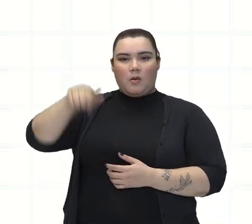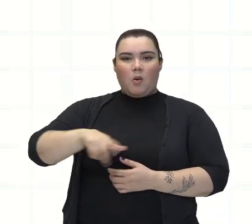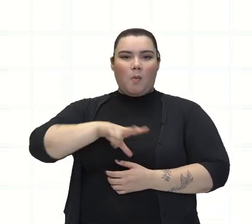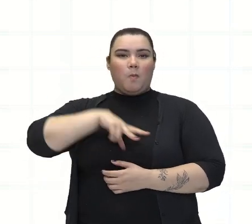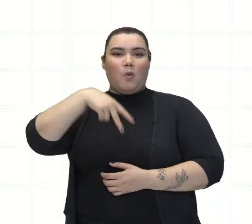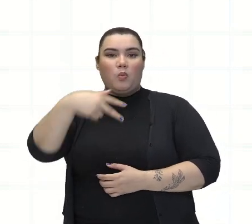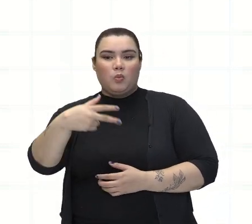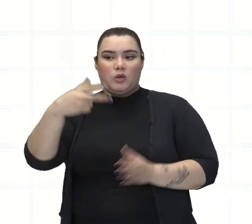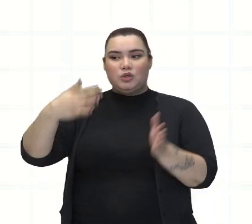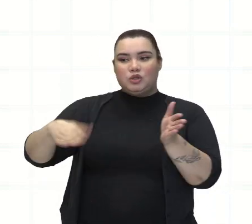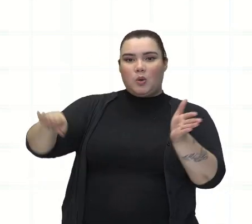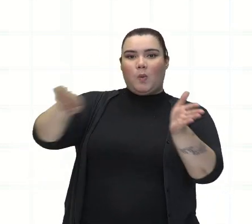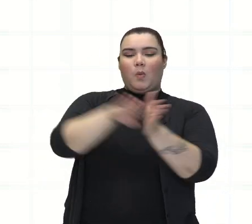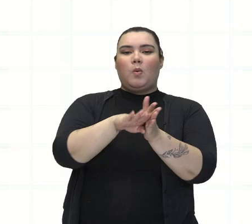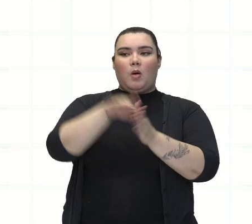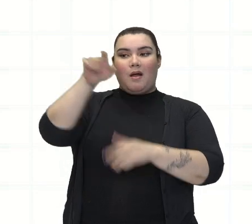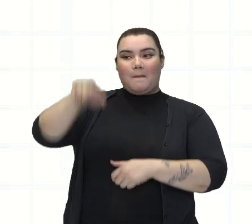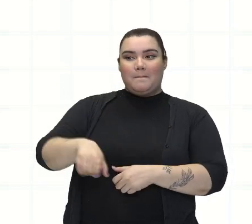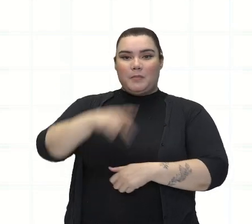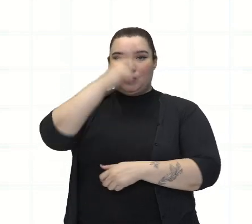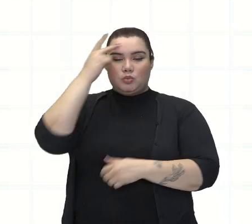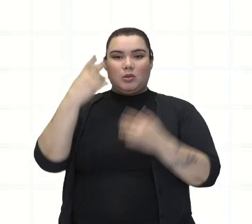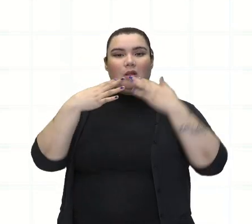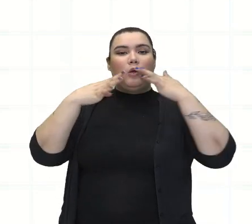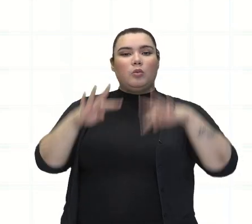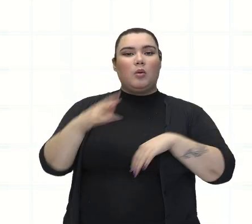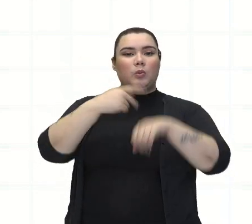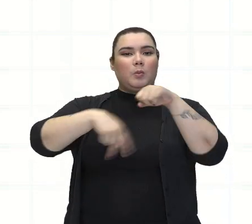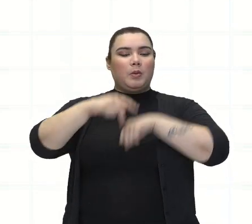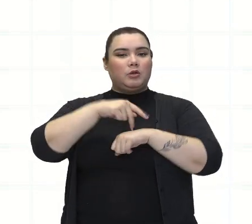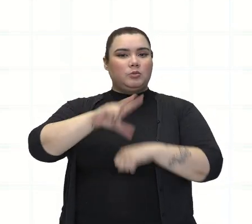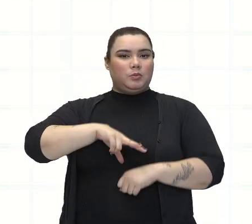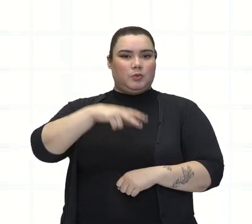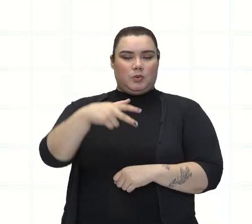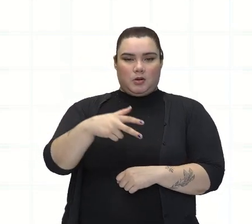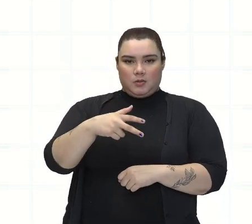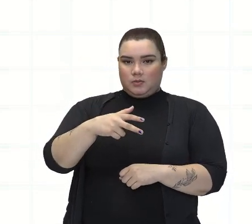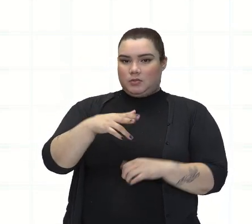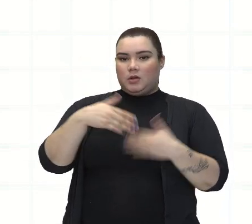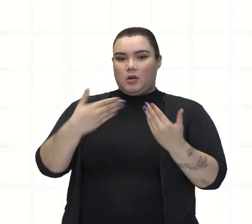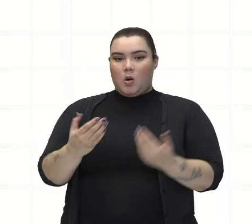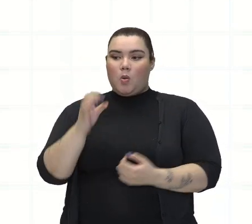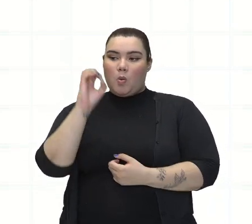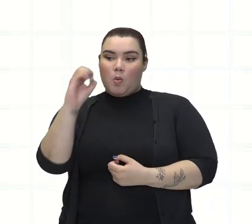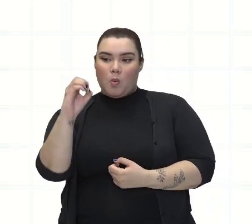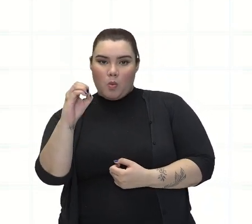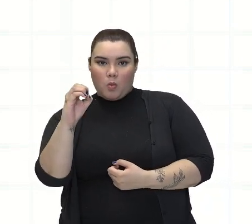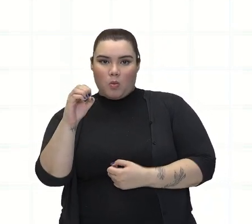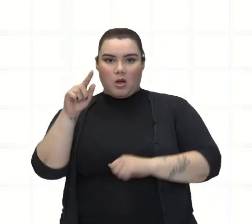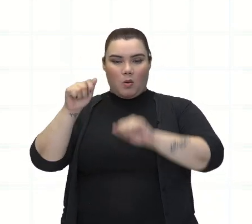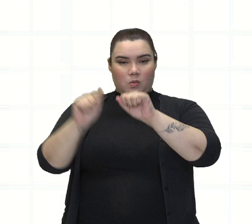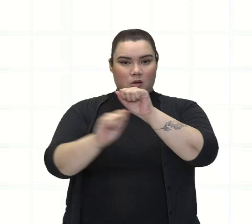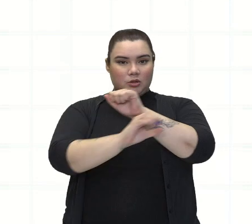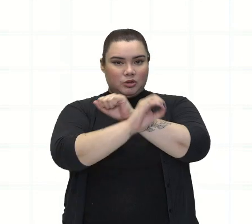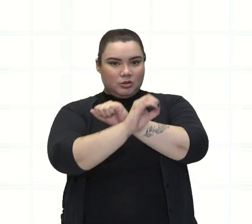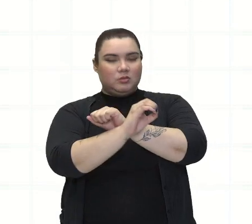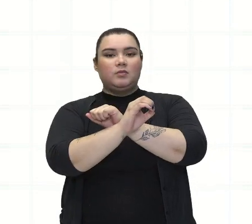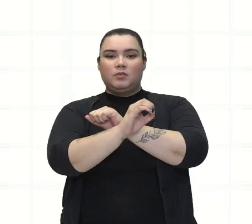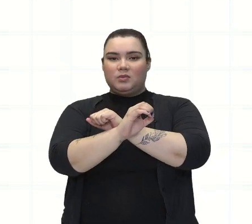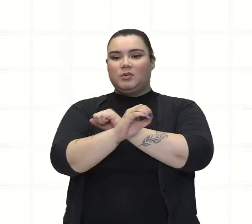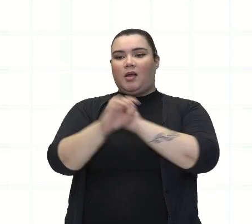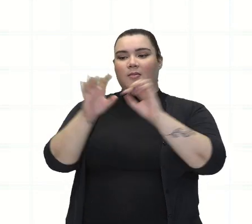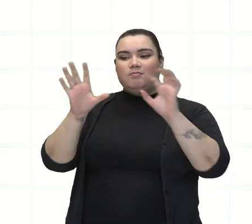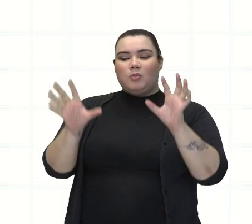não foi o japonês, foi o português. E esse O intensifica isso, né? Intensifica essa